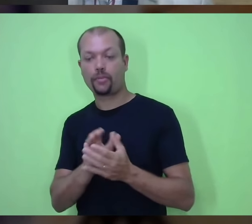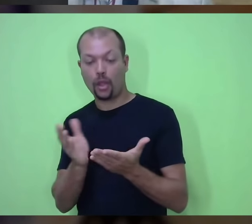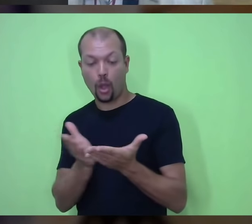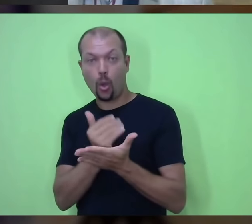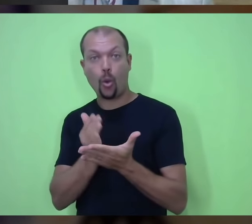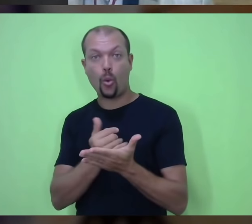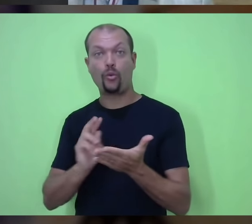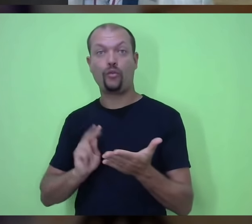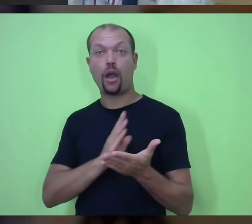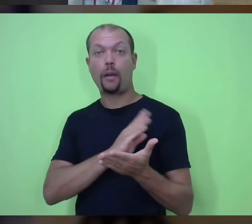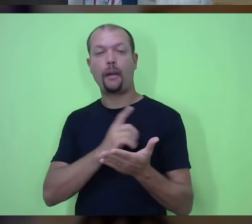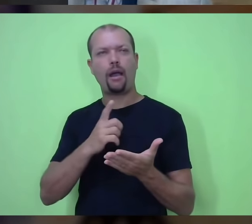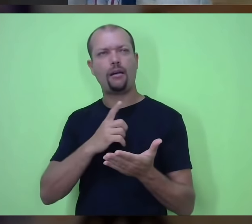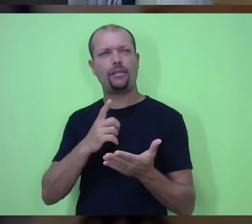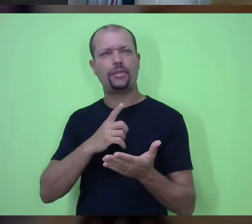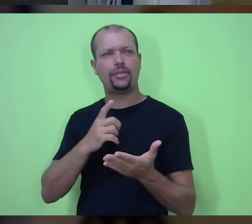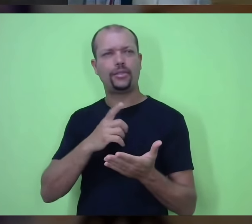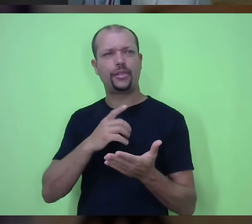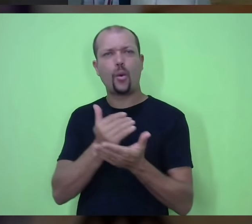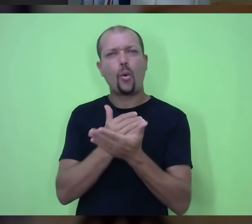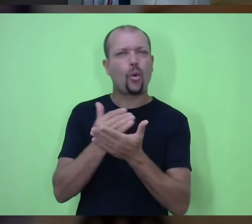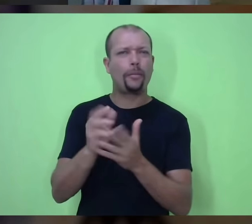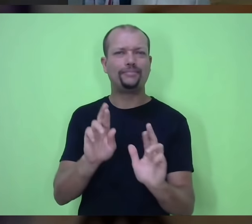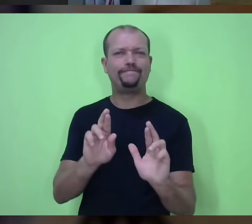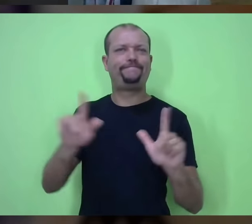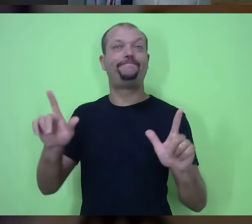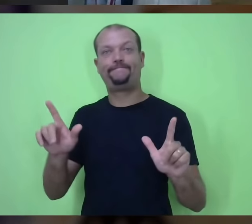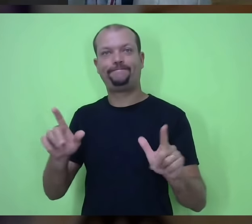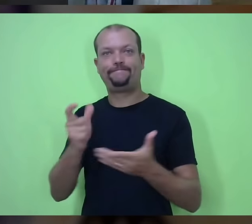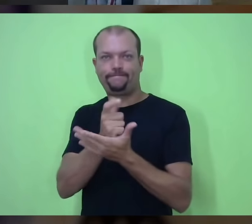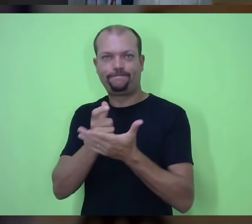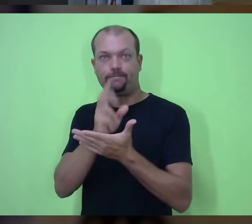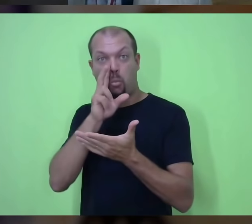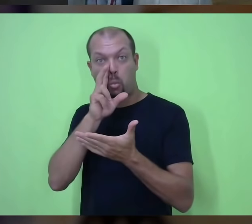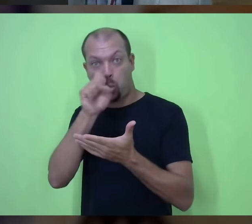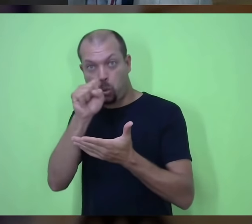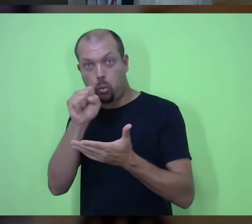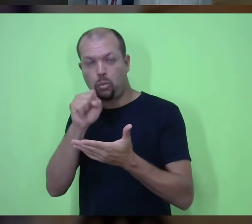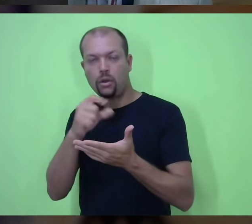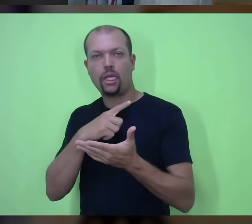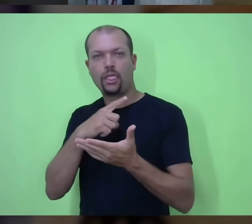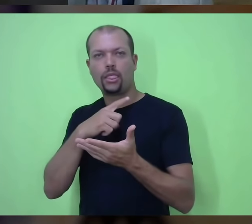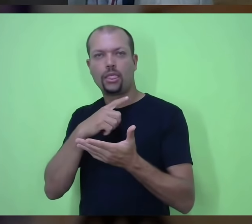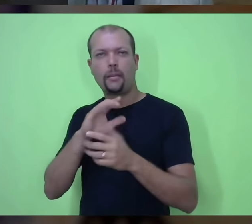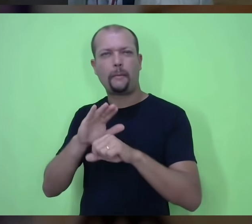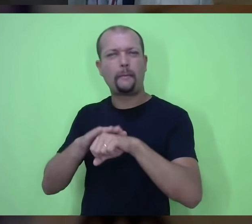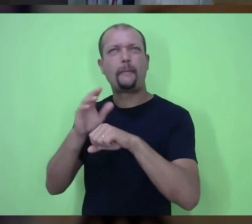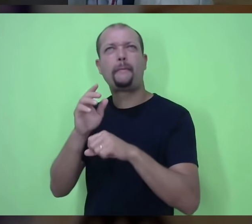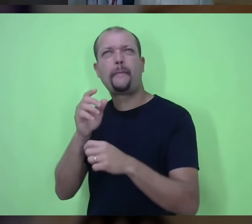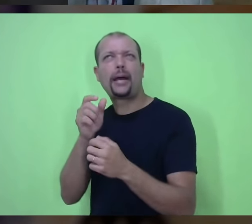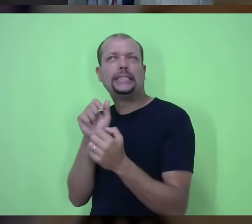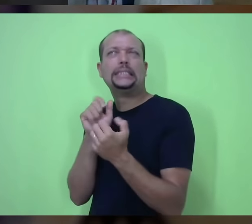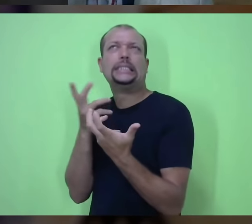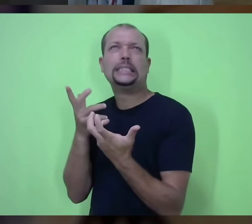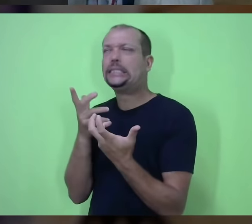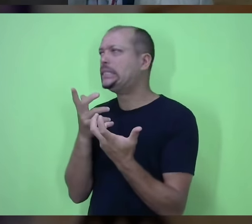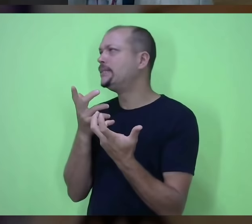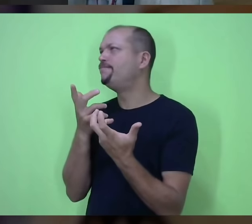Hebreus, perdão, ele tem uma introdução bastante singular, né, teológica forte, né, talvez o mais perto